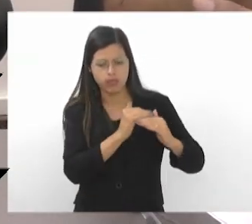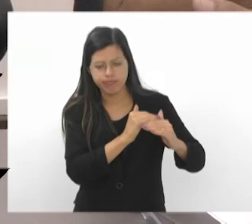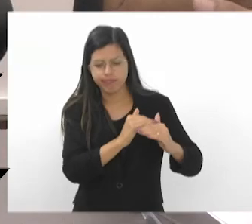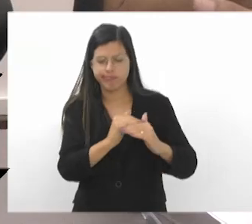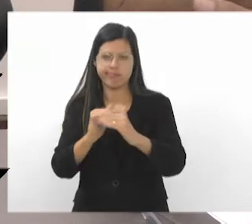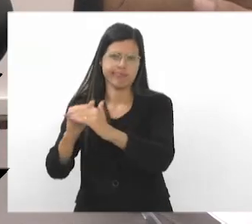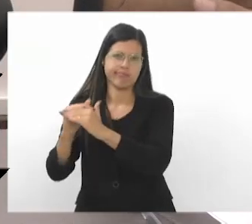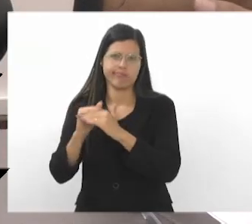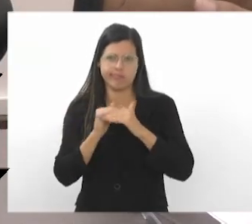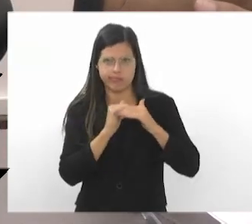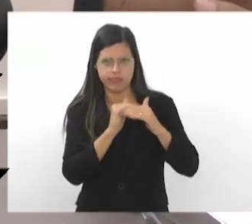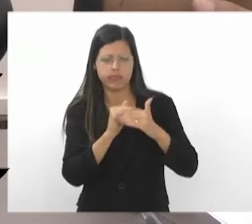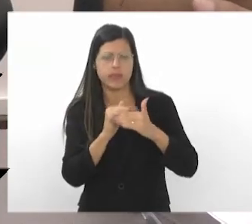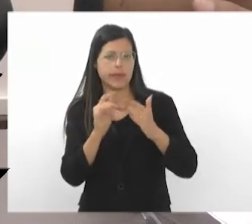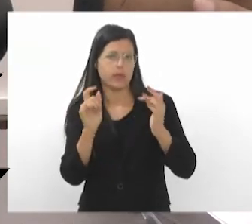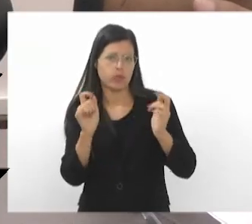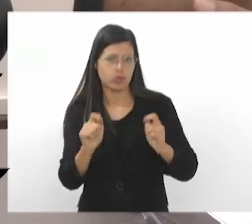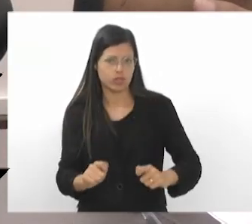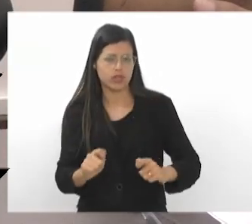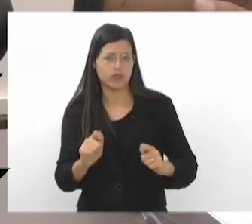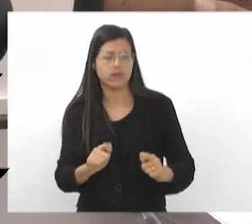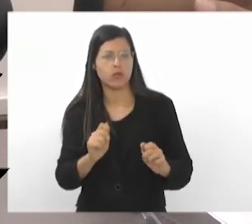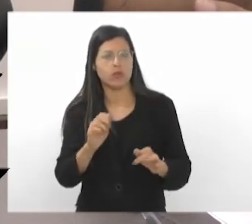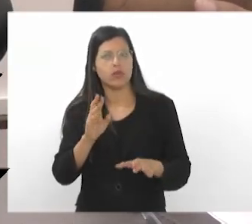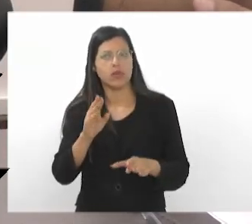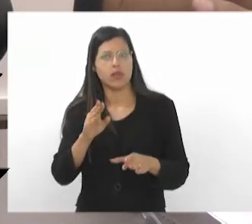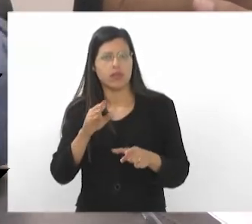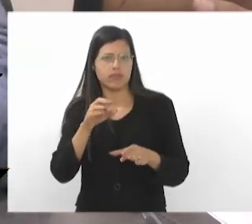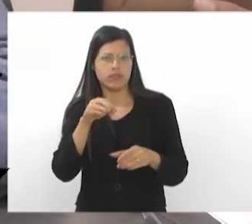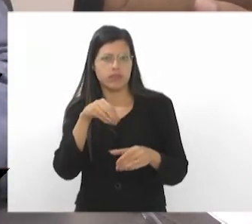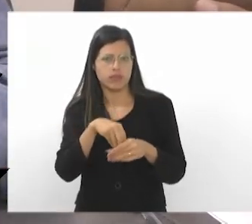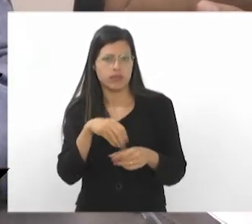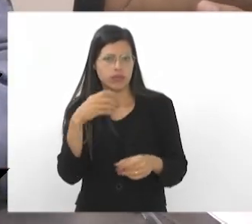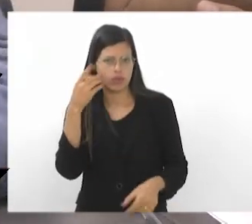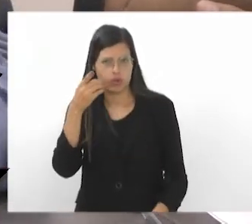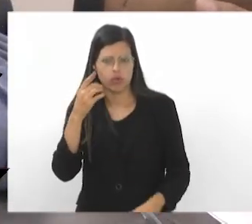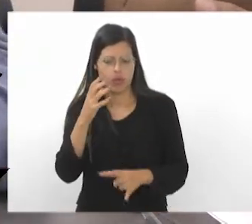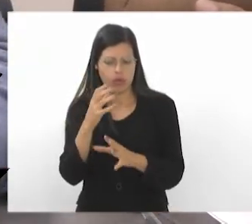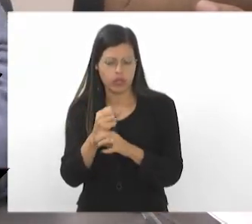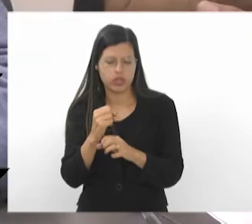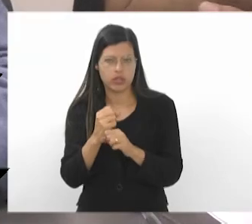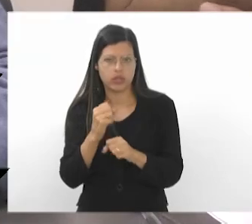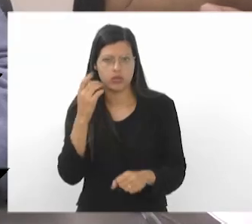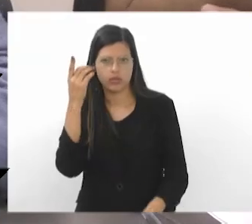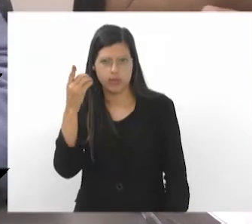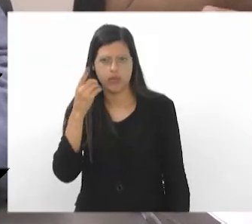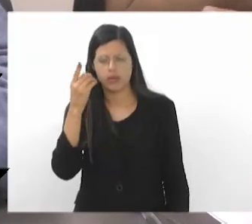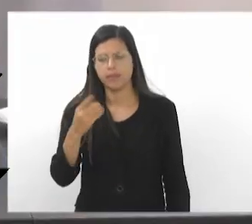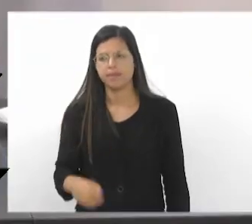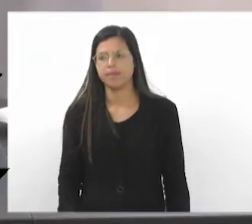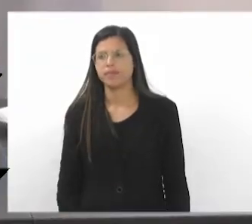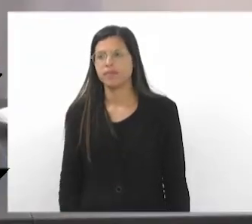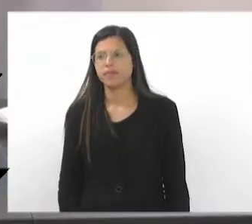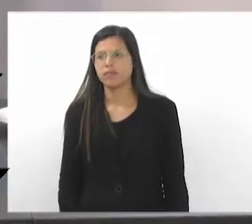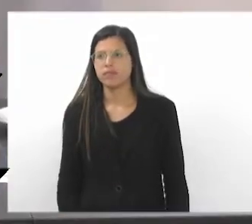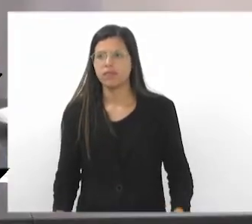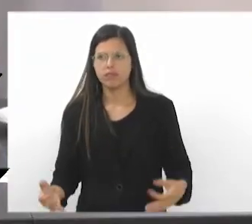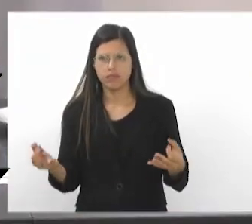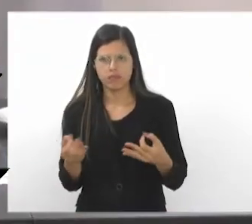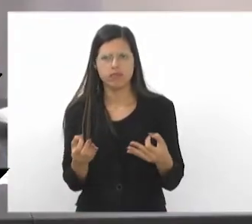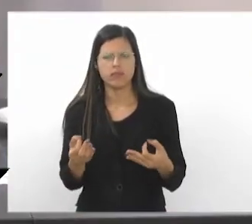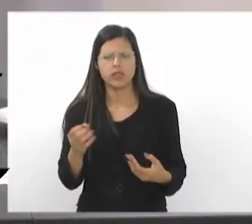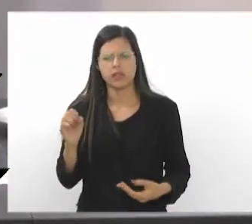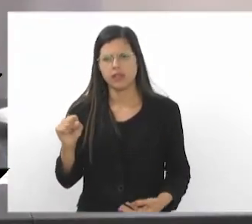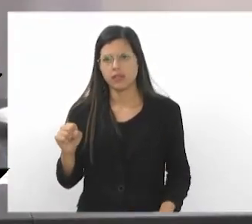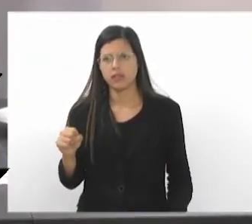do possível entre os deputados. Lógico, sem dúvida. Tá bom, sem dúvida. Obrigado. Perfeito. O importante desse